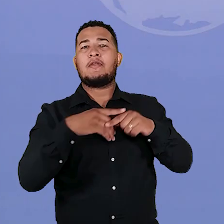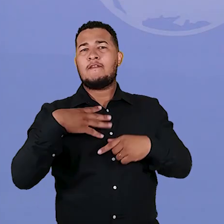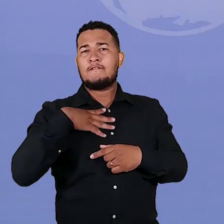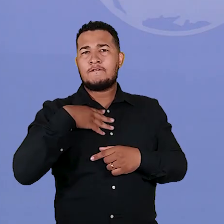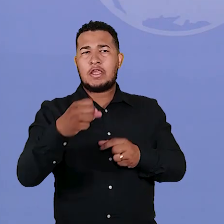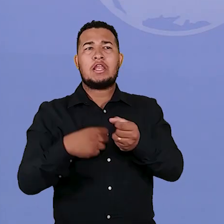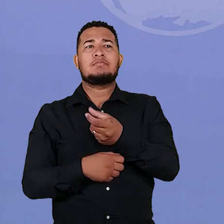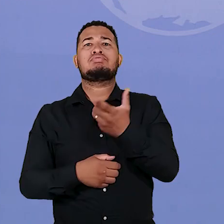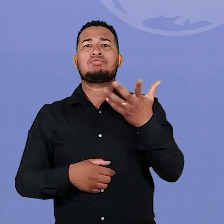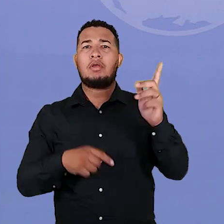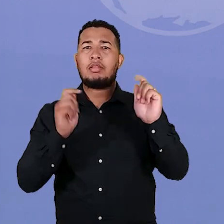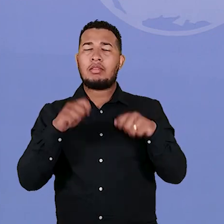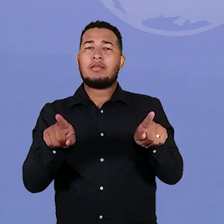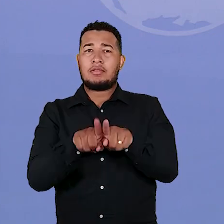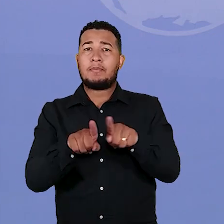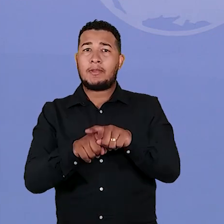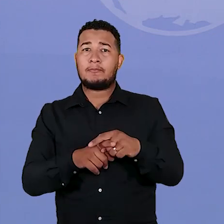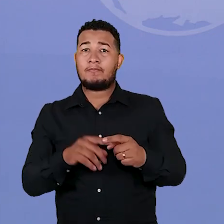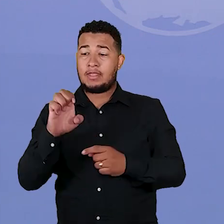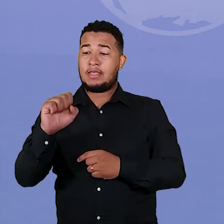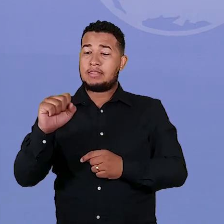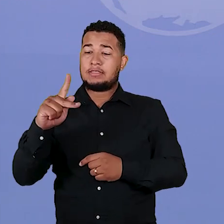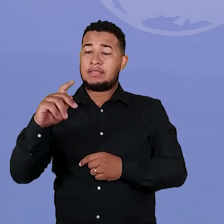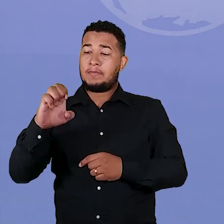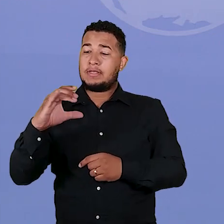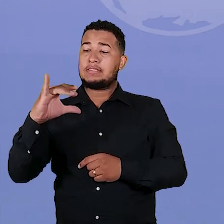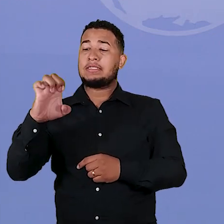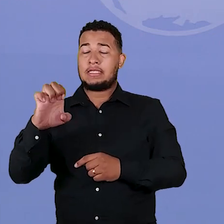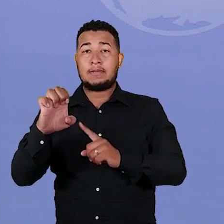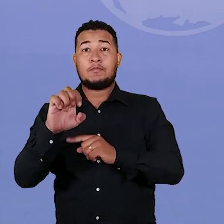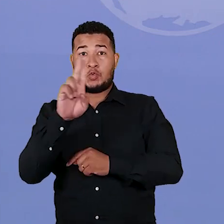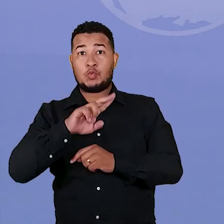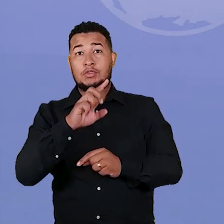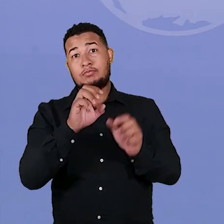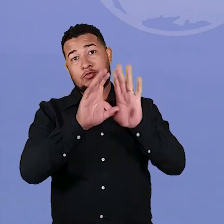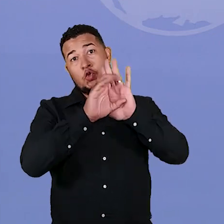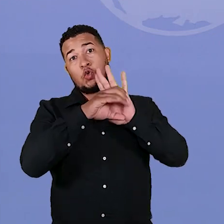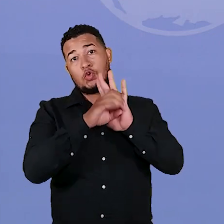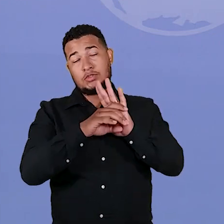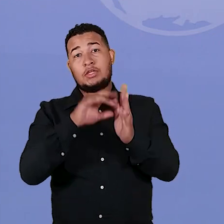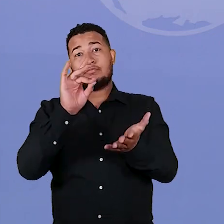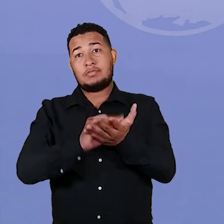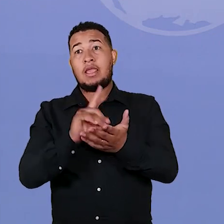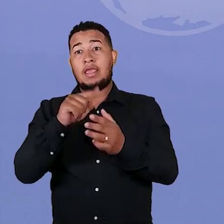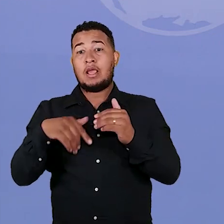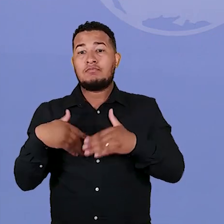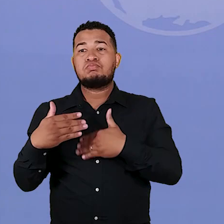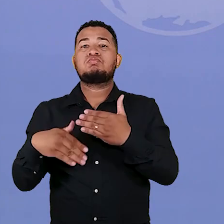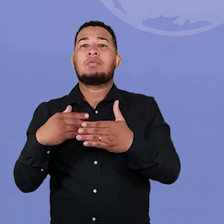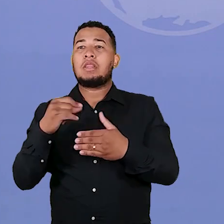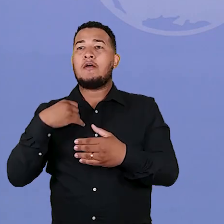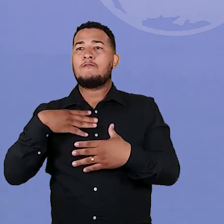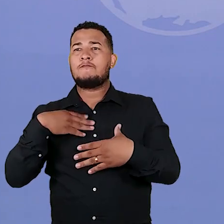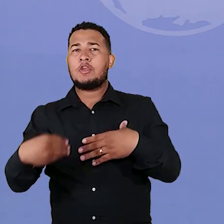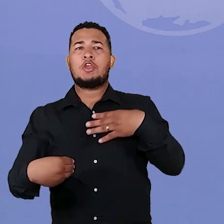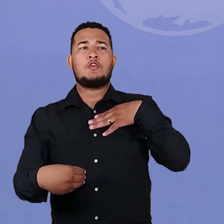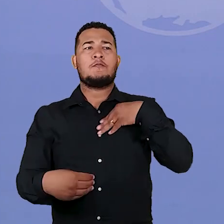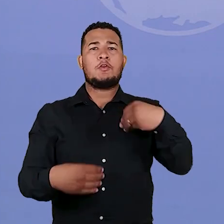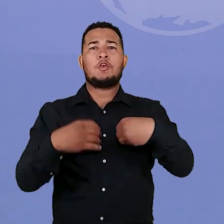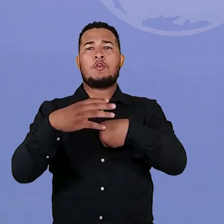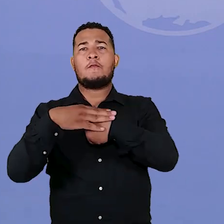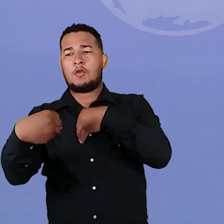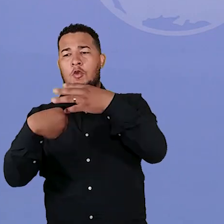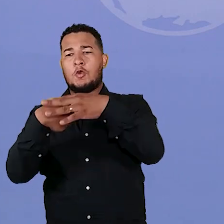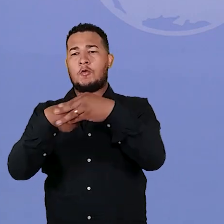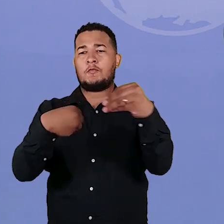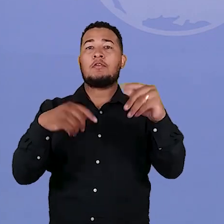Então, olha só. Tem vários conceitos que tentam definir o que é espécie. O mais aceito é esse, que é o conceito